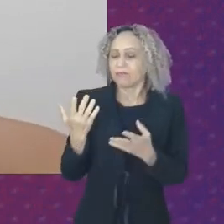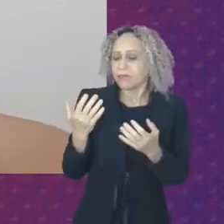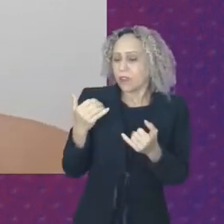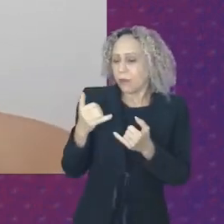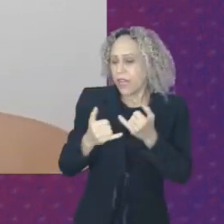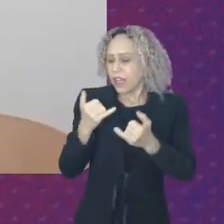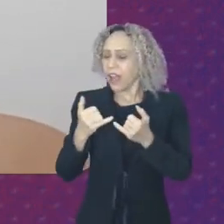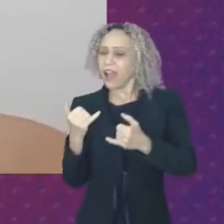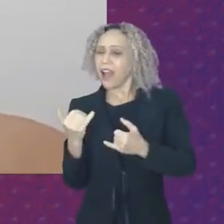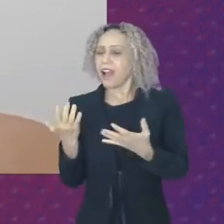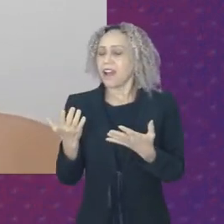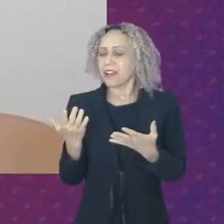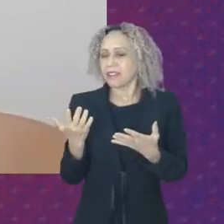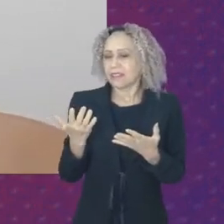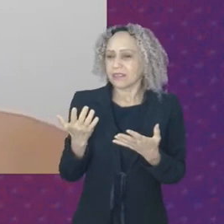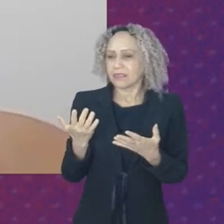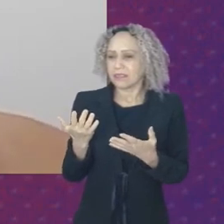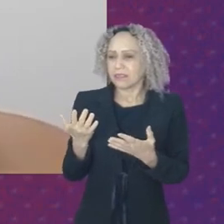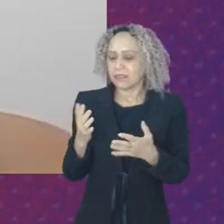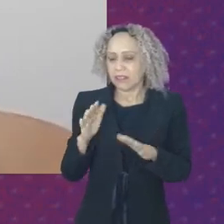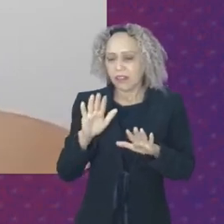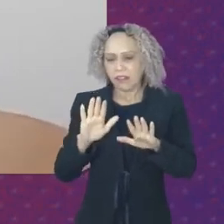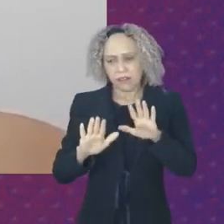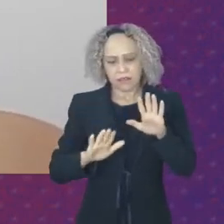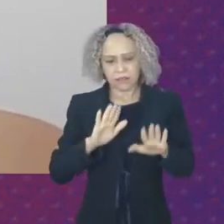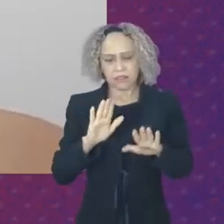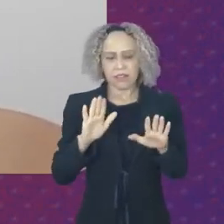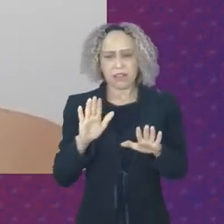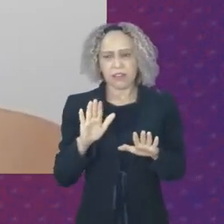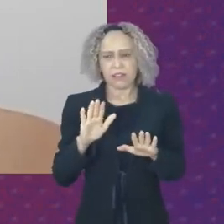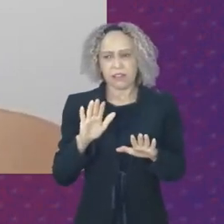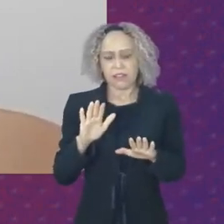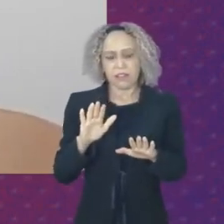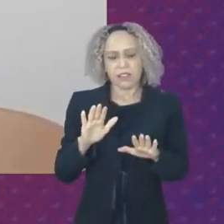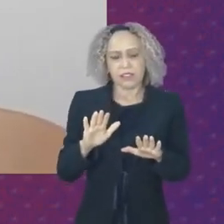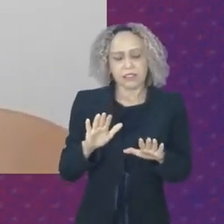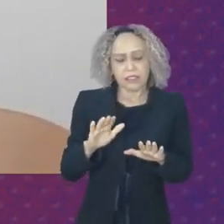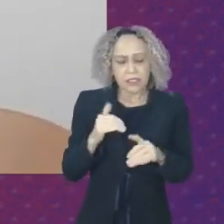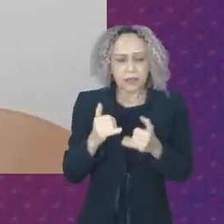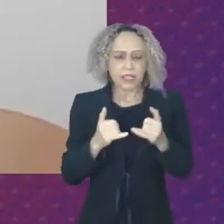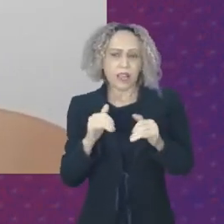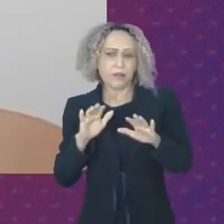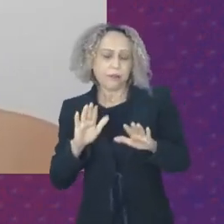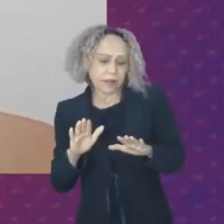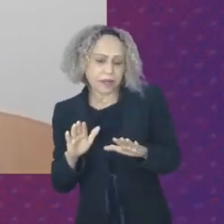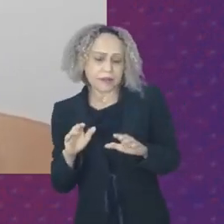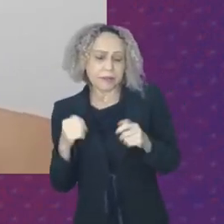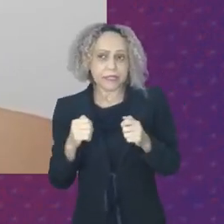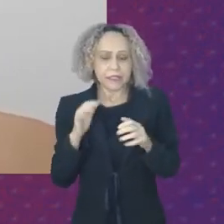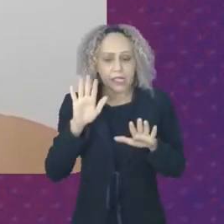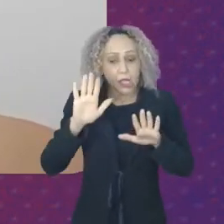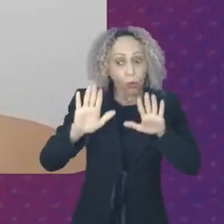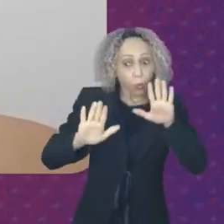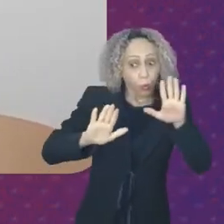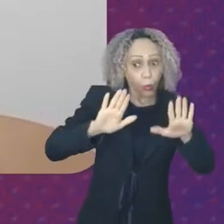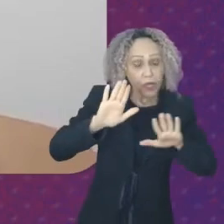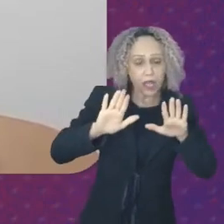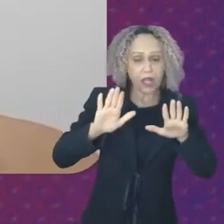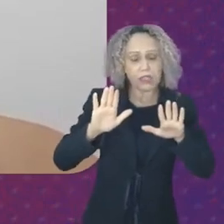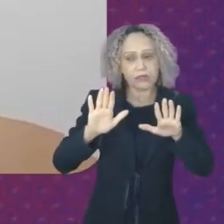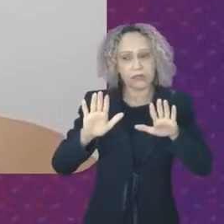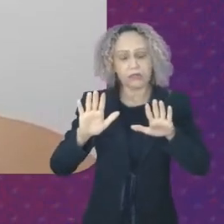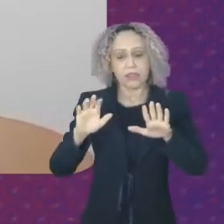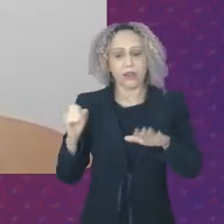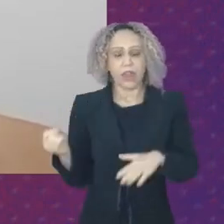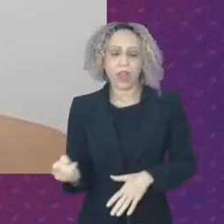divertido e tal, precisa ser usado com muito cuidado, porque pode descaracterizar completamente a seriedade da sua campanha. Então, é muito importante que seja